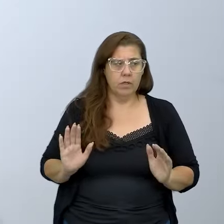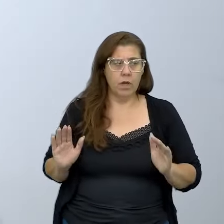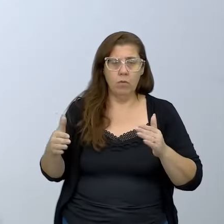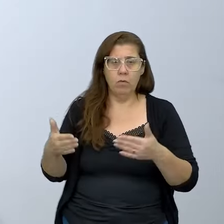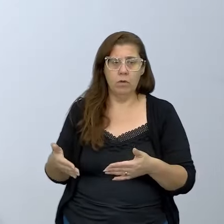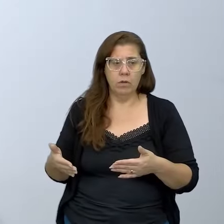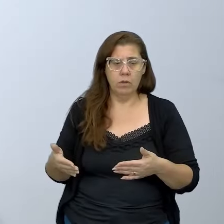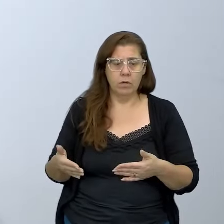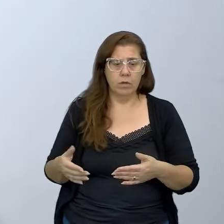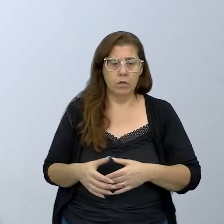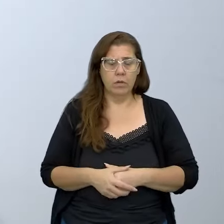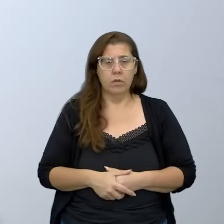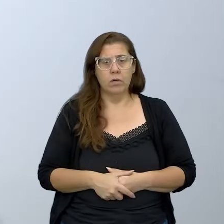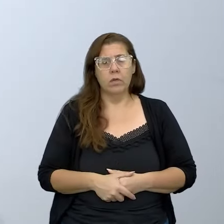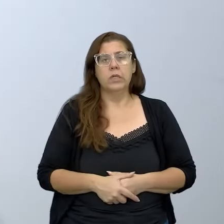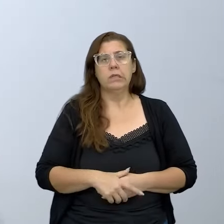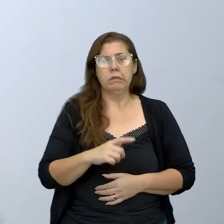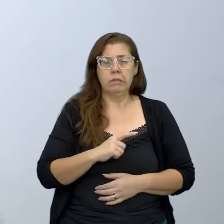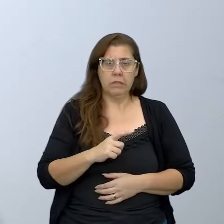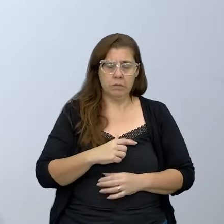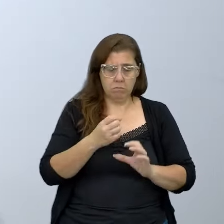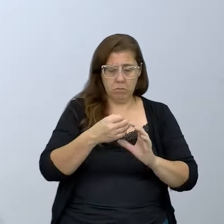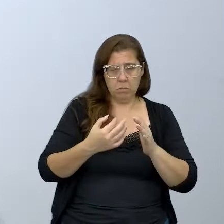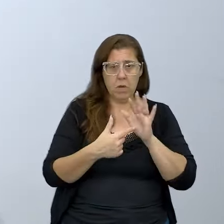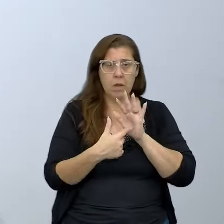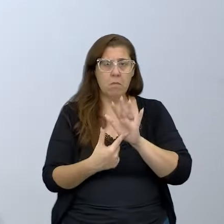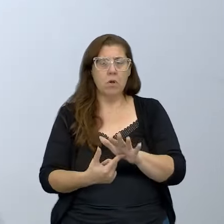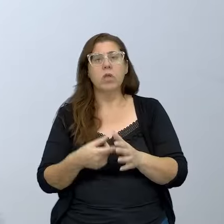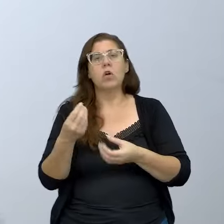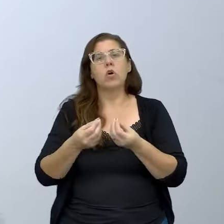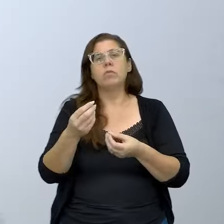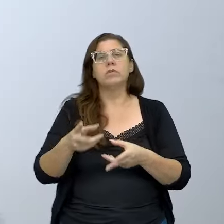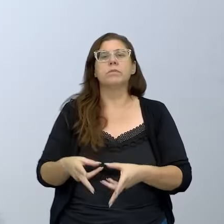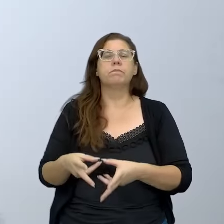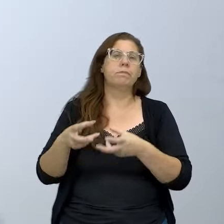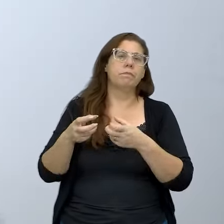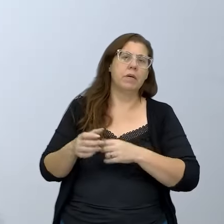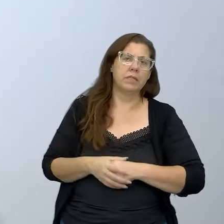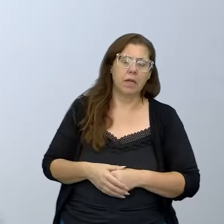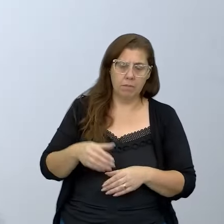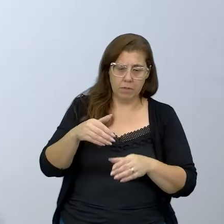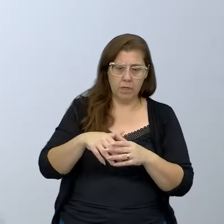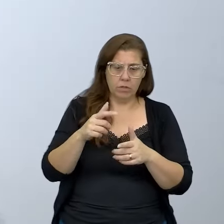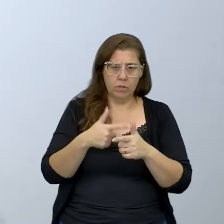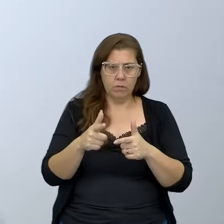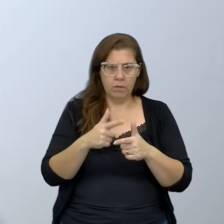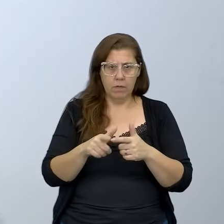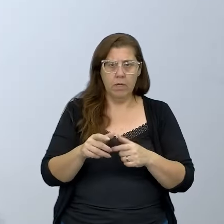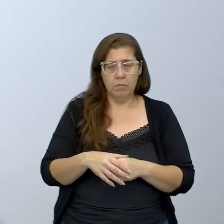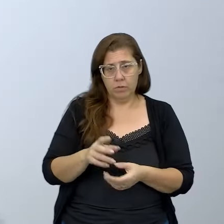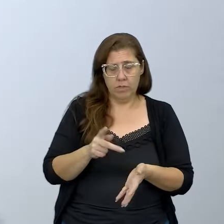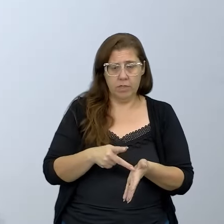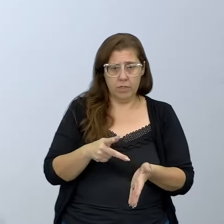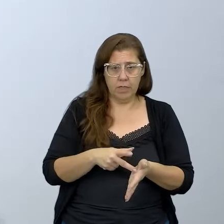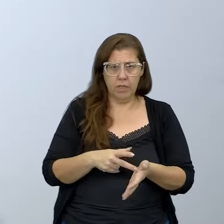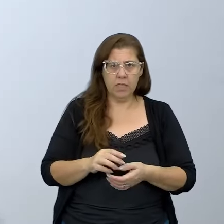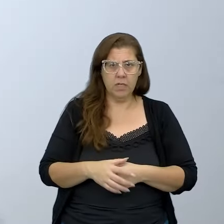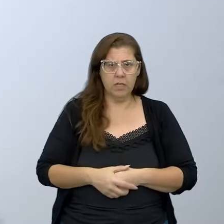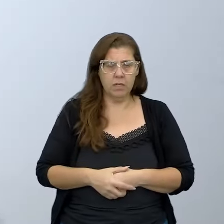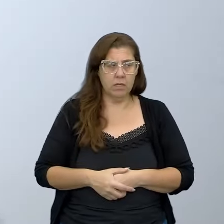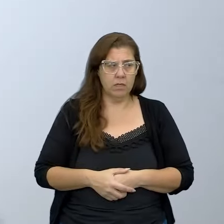desses elementos, entender esses elementos e trazer como vocês enxergam eles dentro de problemas reais, né?